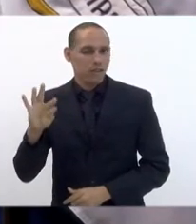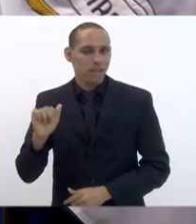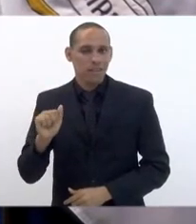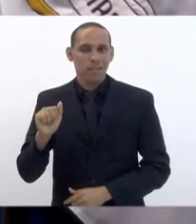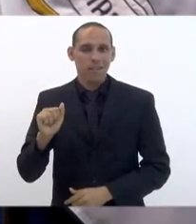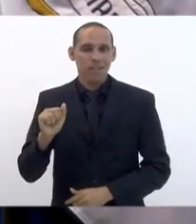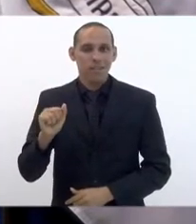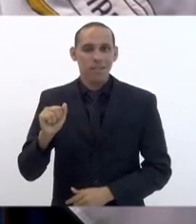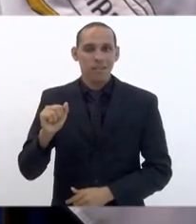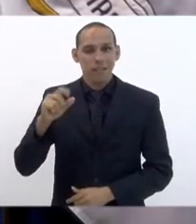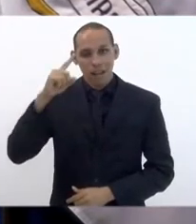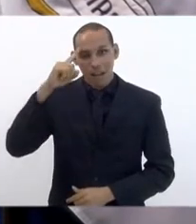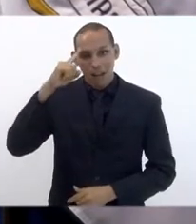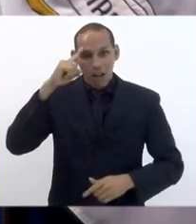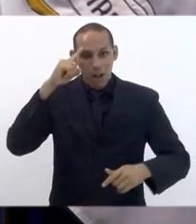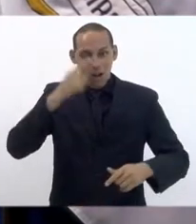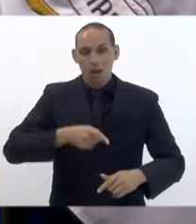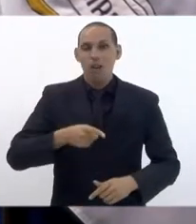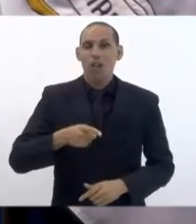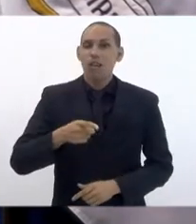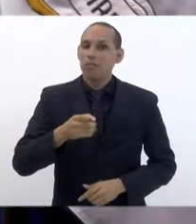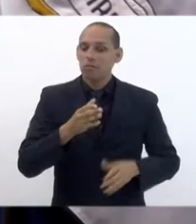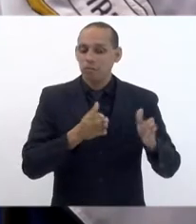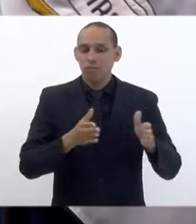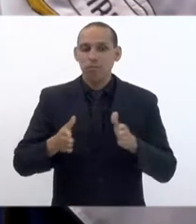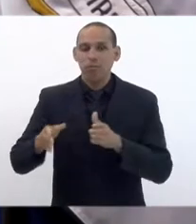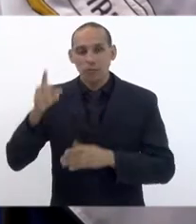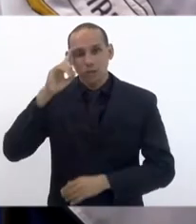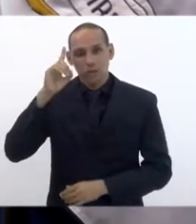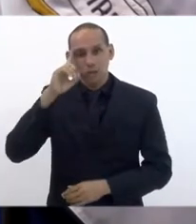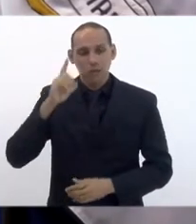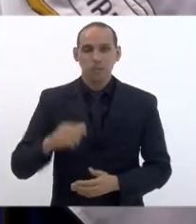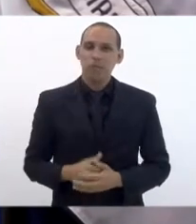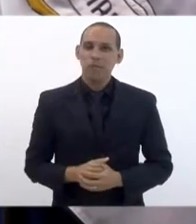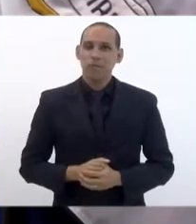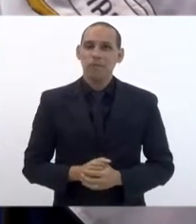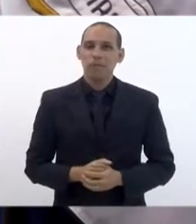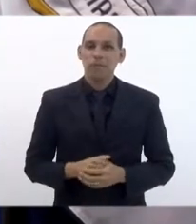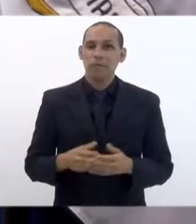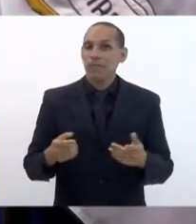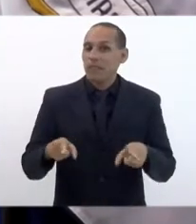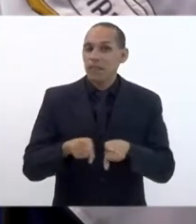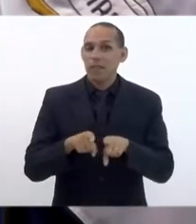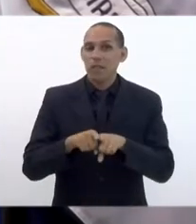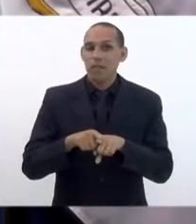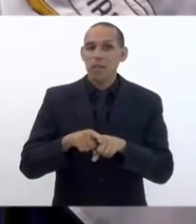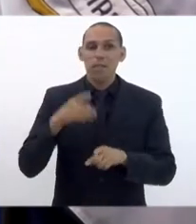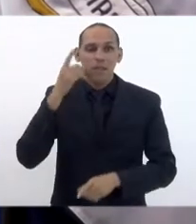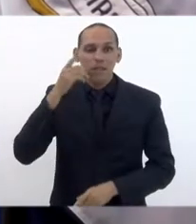primeiro lugar, matando aqui a abstinência da CCJ do deputado Carlos Mink.